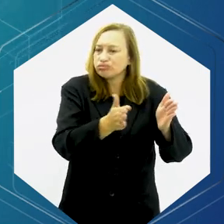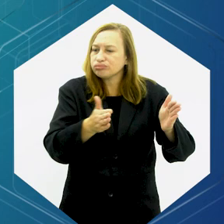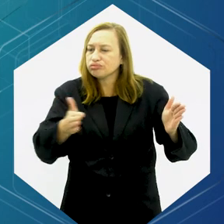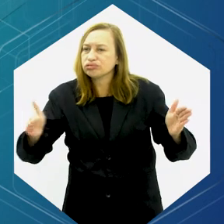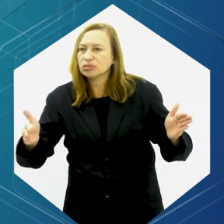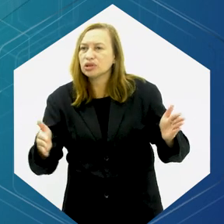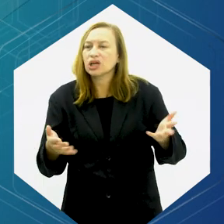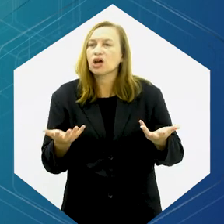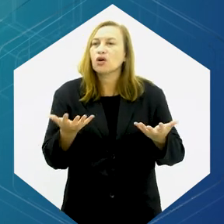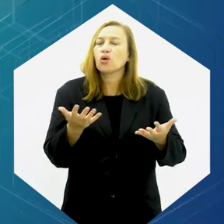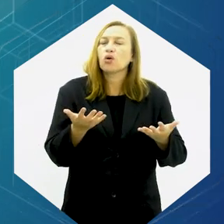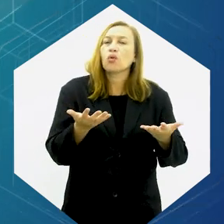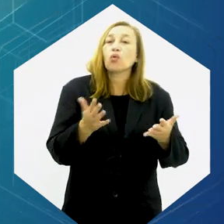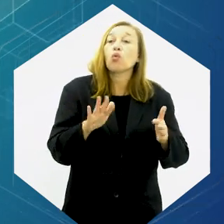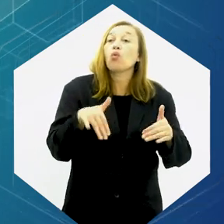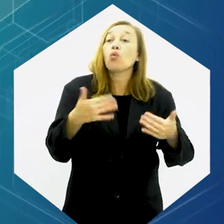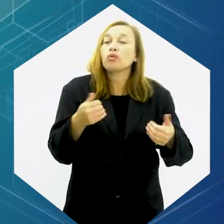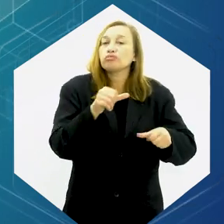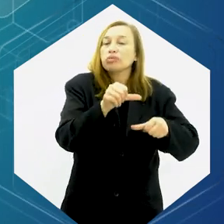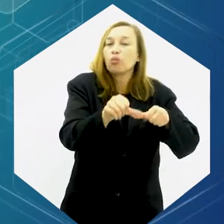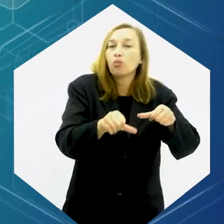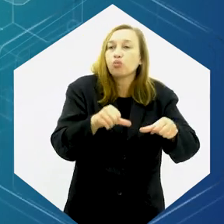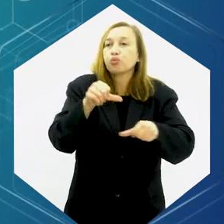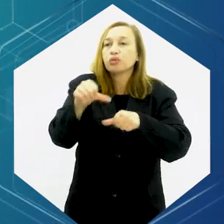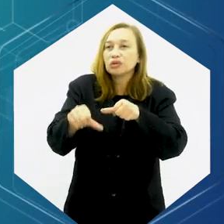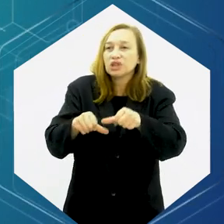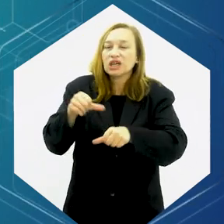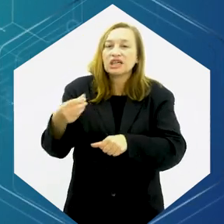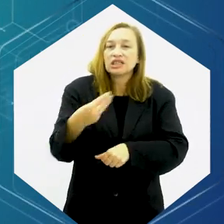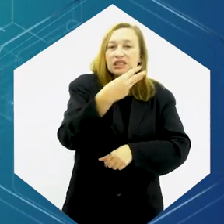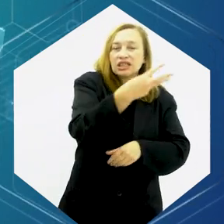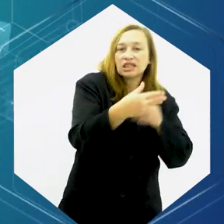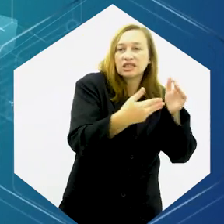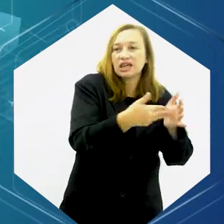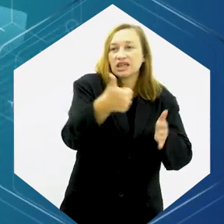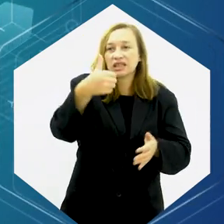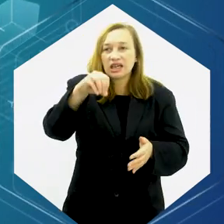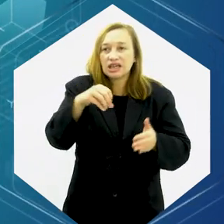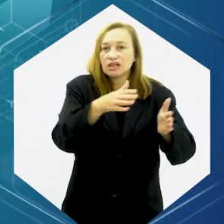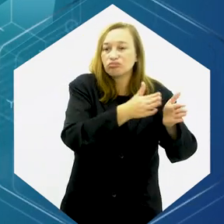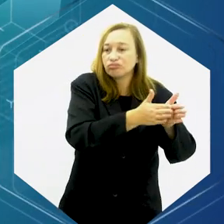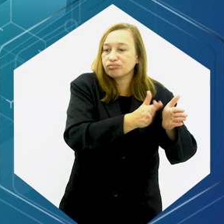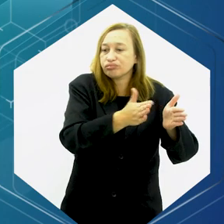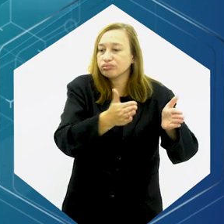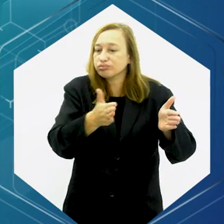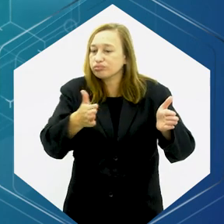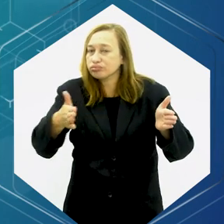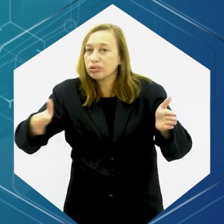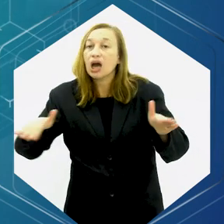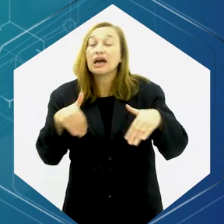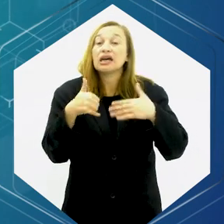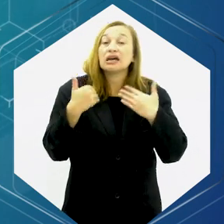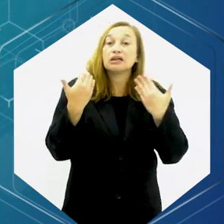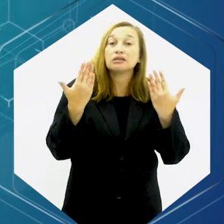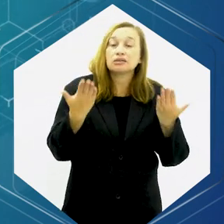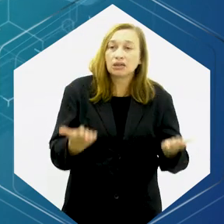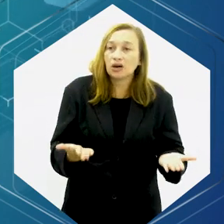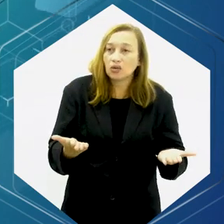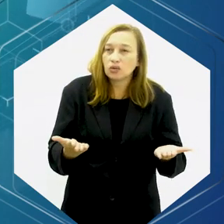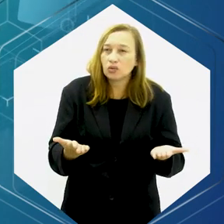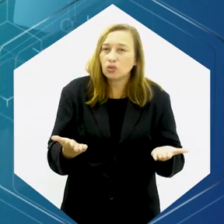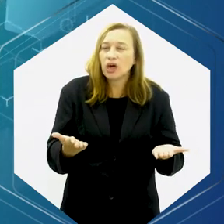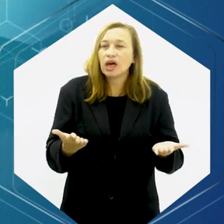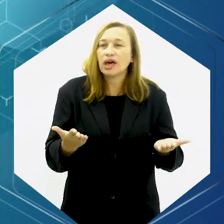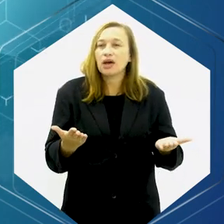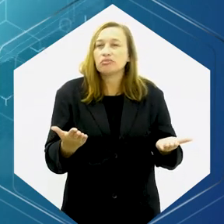porque a gente queria saber eh o quanto que ele ia mudando ali ao longo do tempo né de TRS aos 10 anos dessas trajetórias